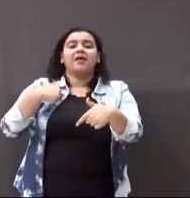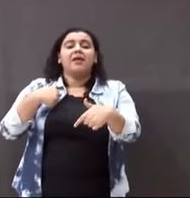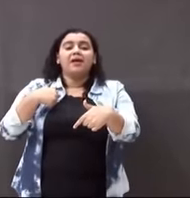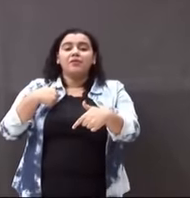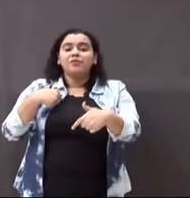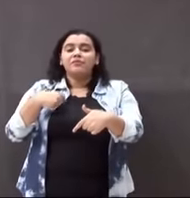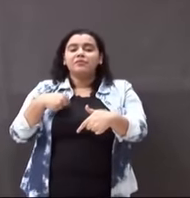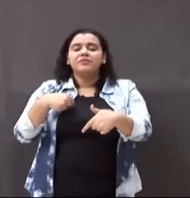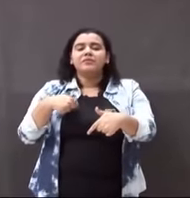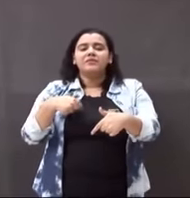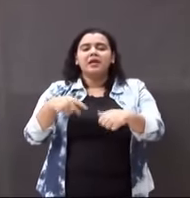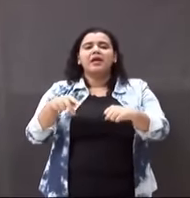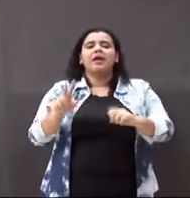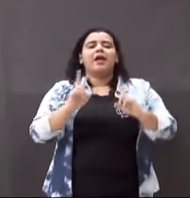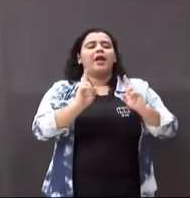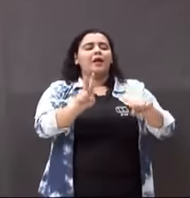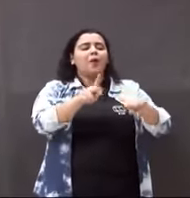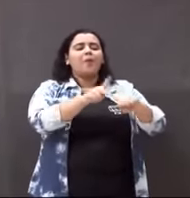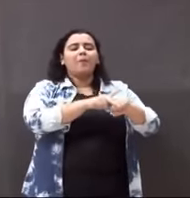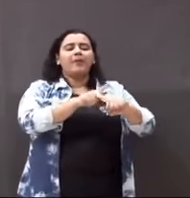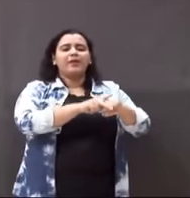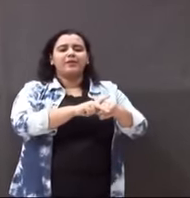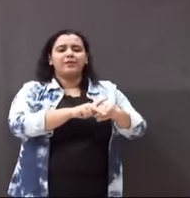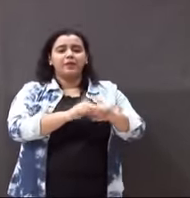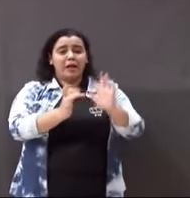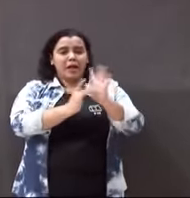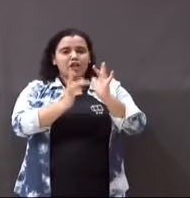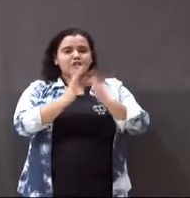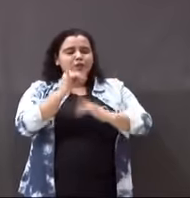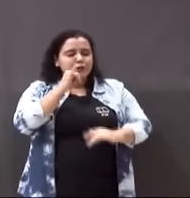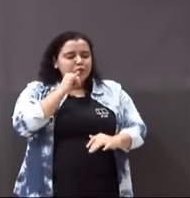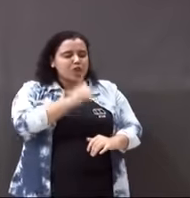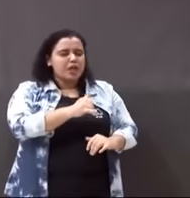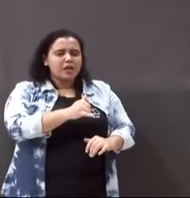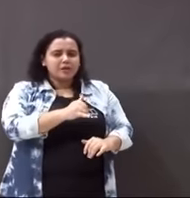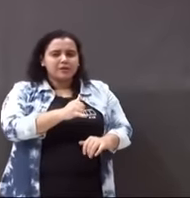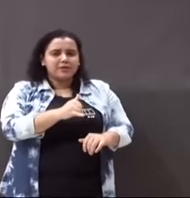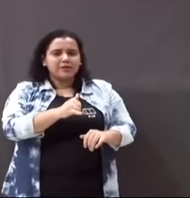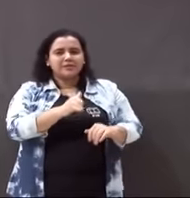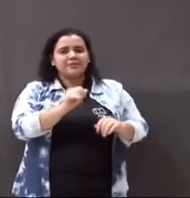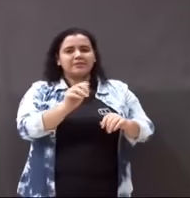Estou igual Pedro. Jesus falou: joque do lado direito.